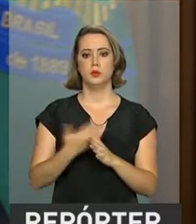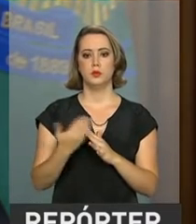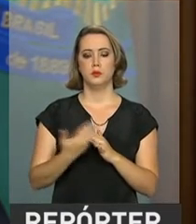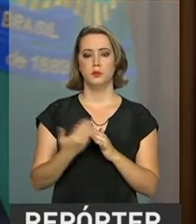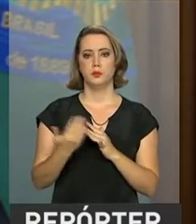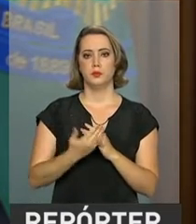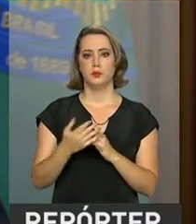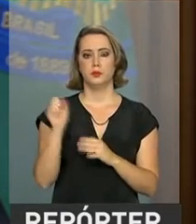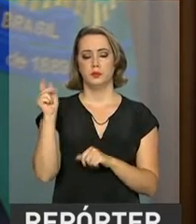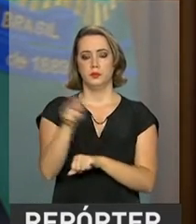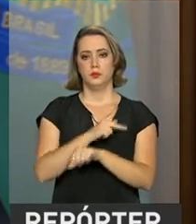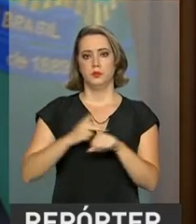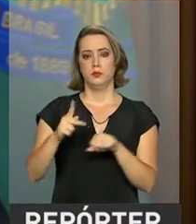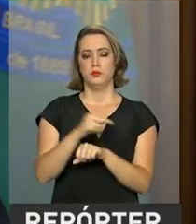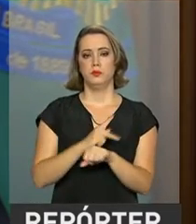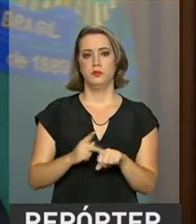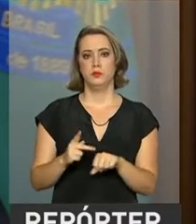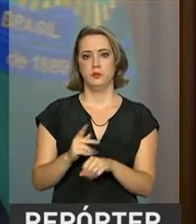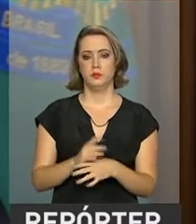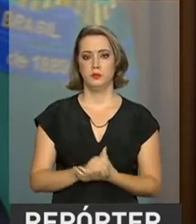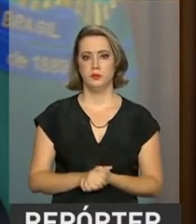do país